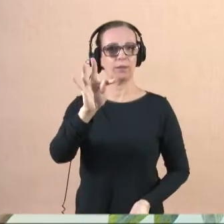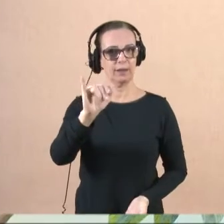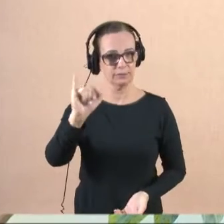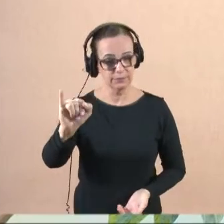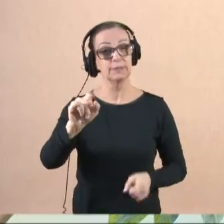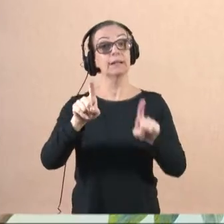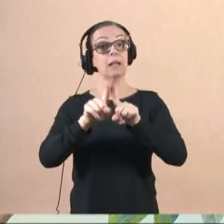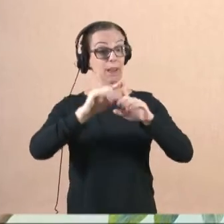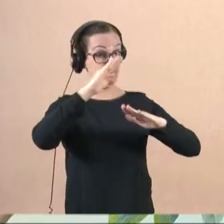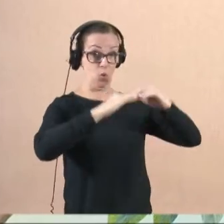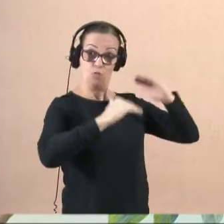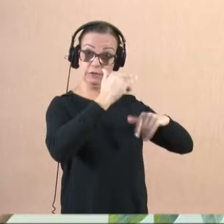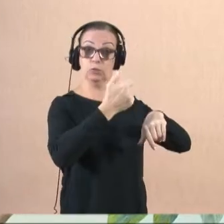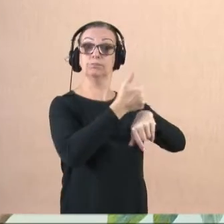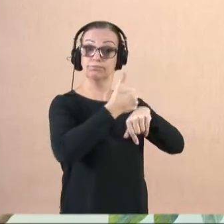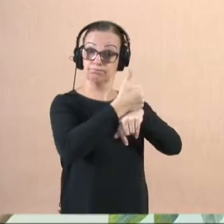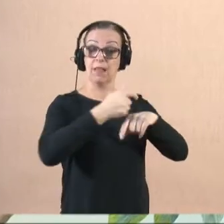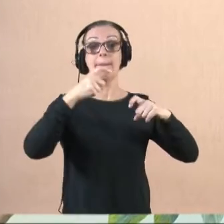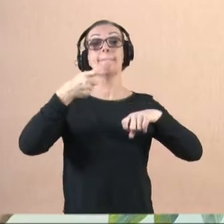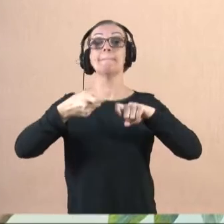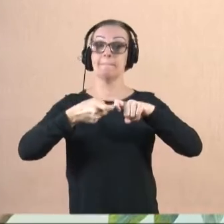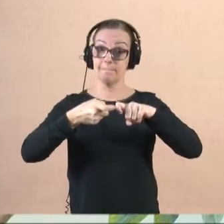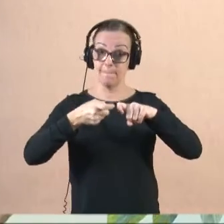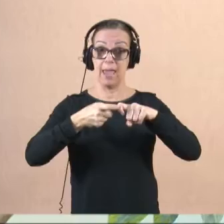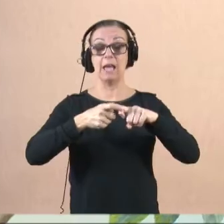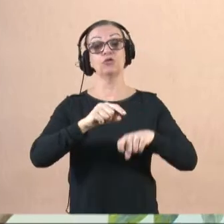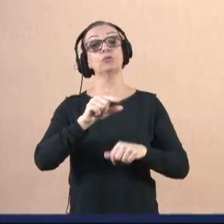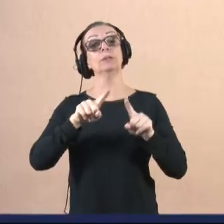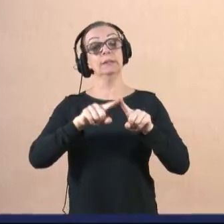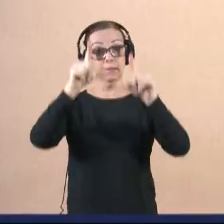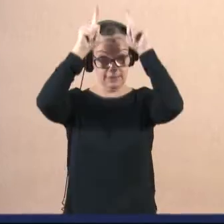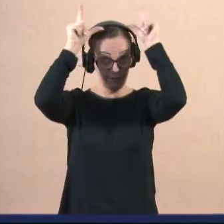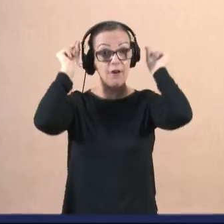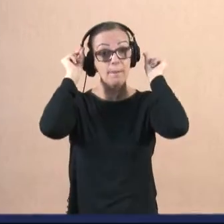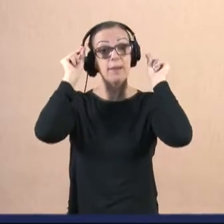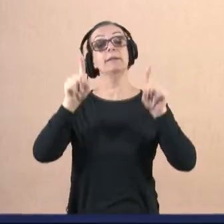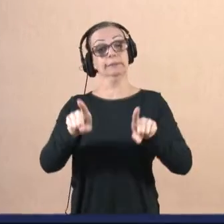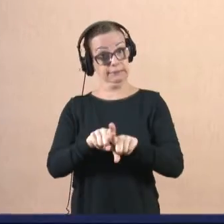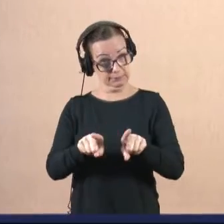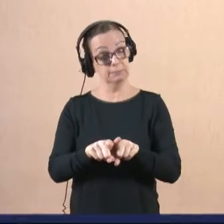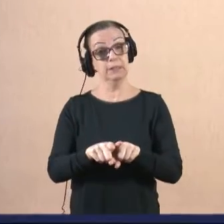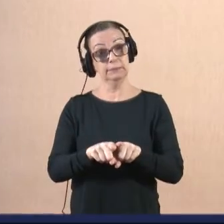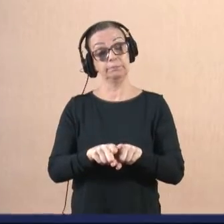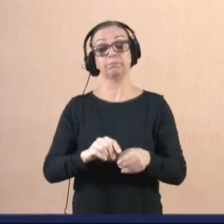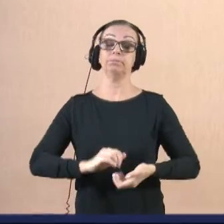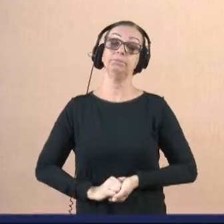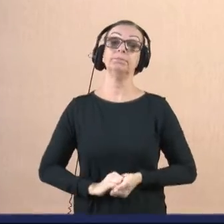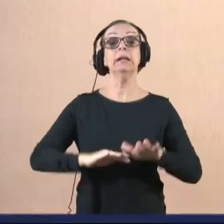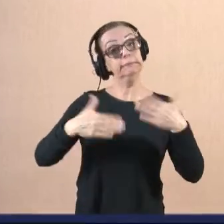os profissionais médicos e enfermeiros bem treinados inclusive aos plantares né